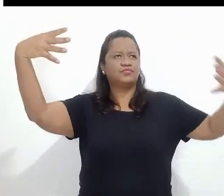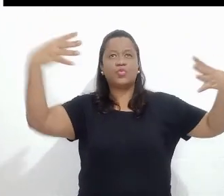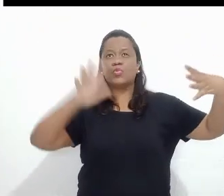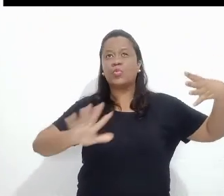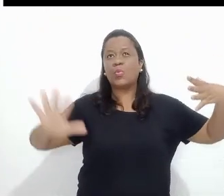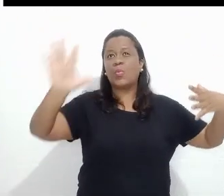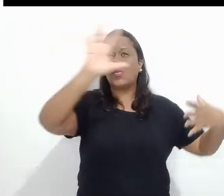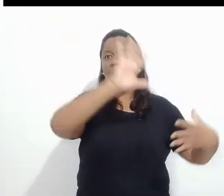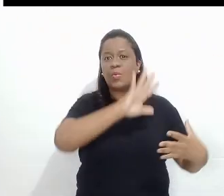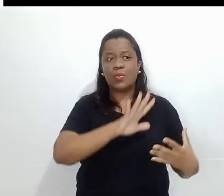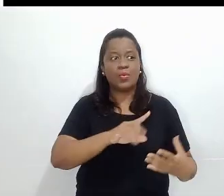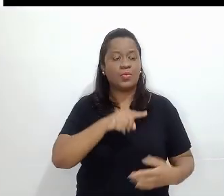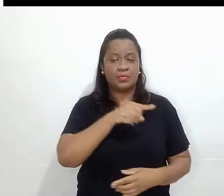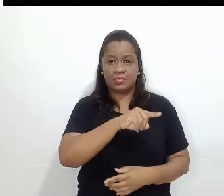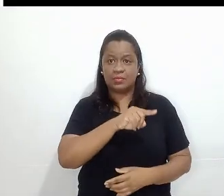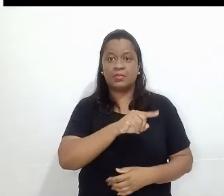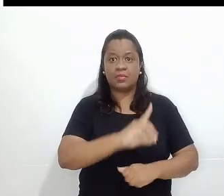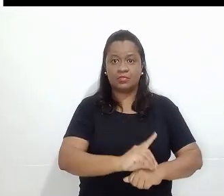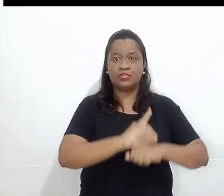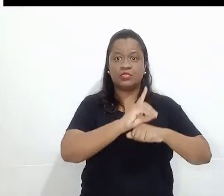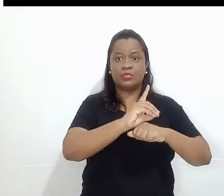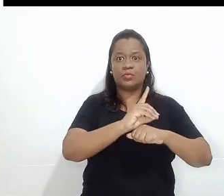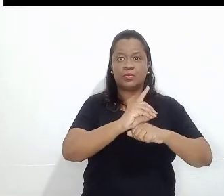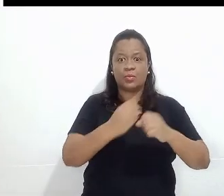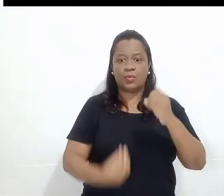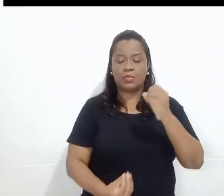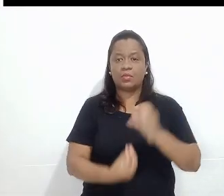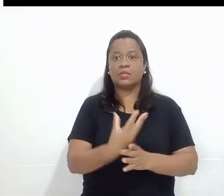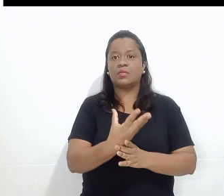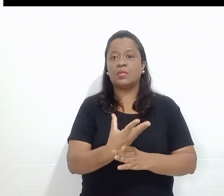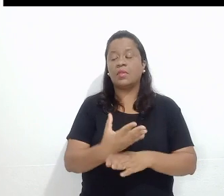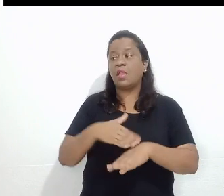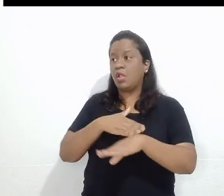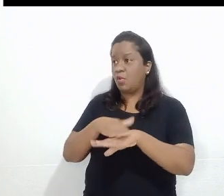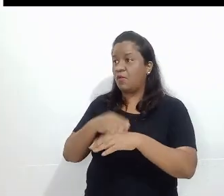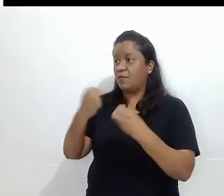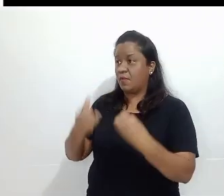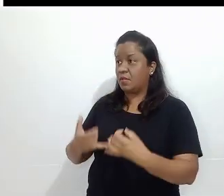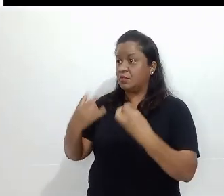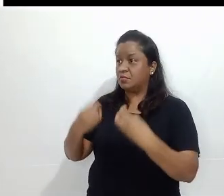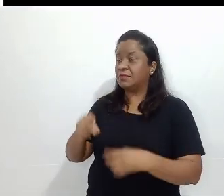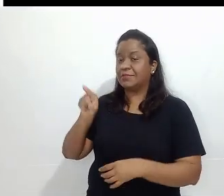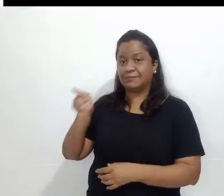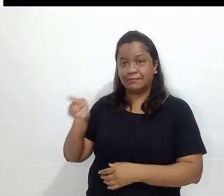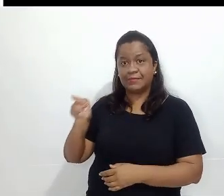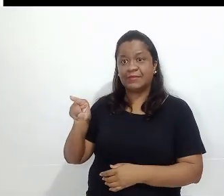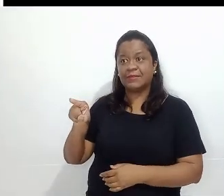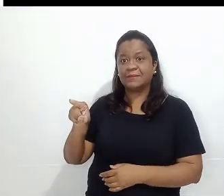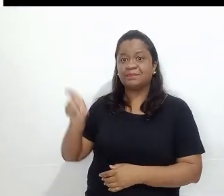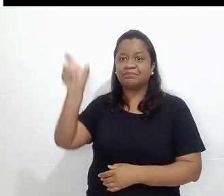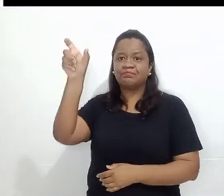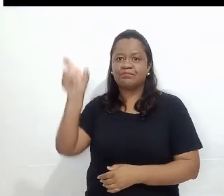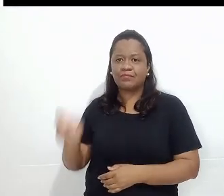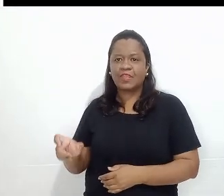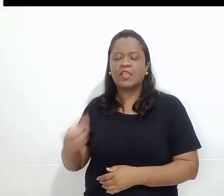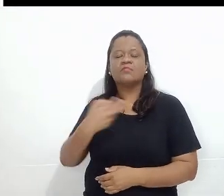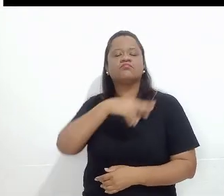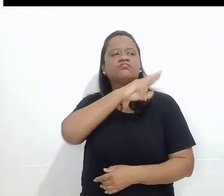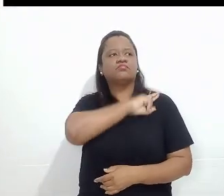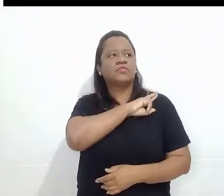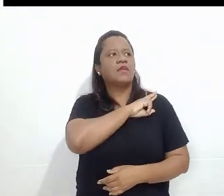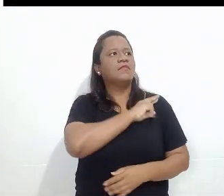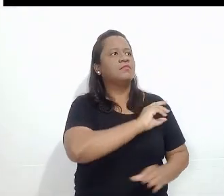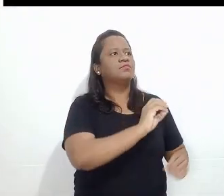diretor de fotografia criou. Tá? O diretor conversa com ele, explica, e ele é o técnico responsável por executar isso